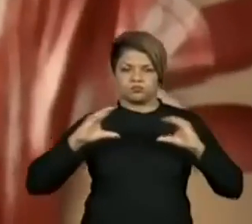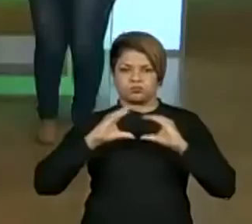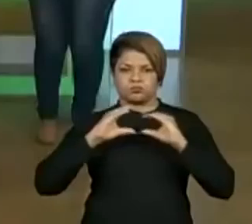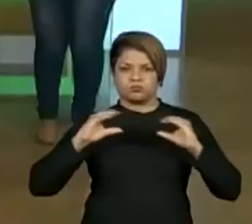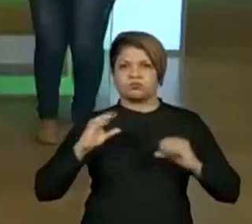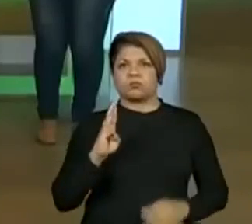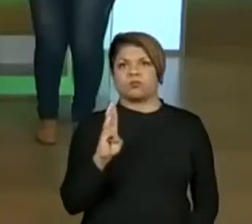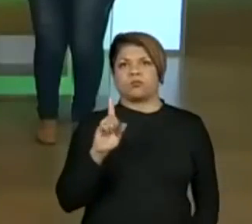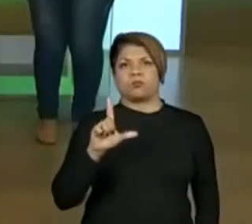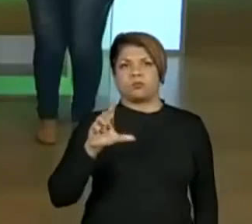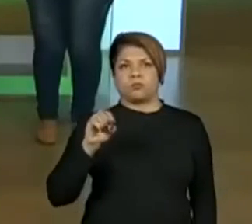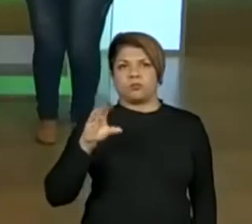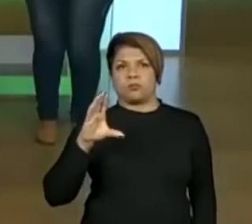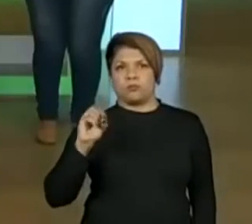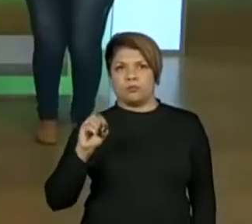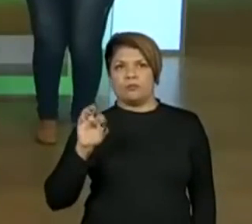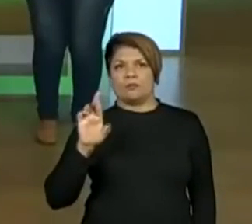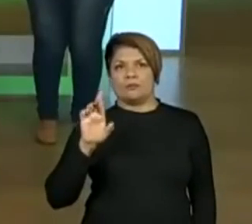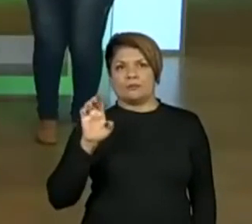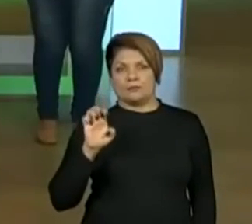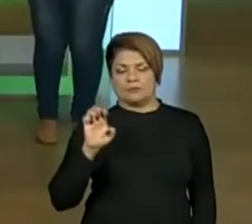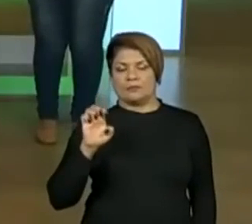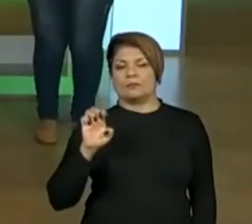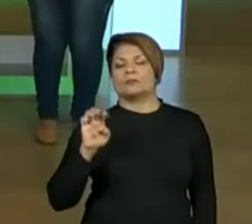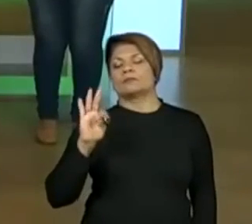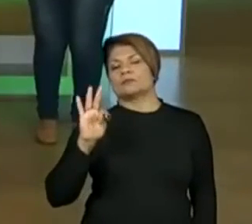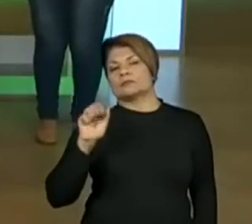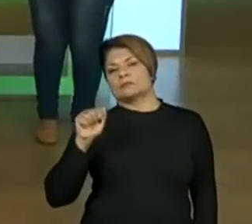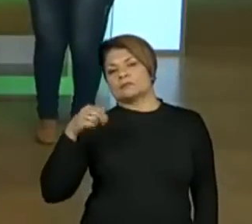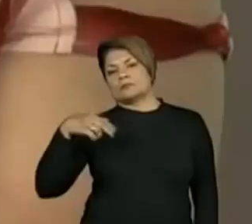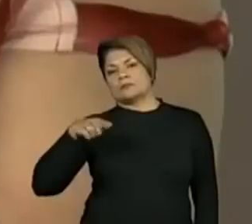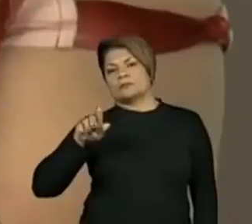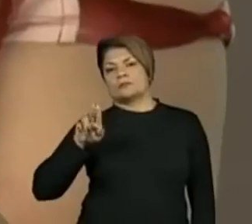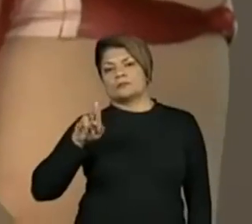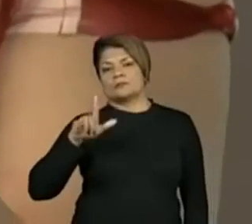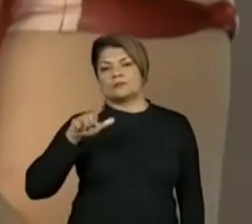Isso aí. Agora sim, o esse cone. É o cone.